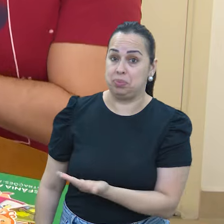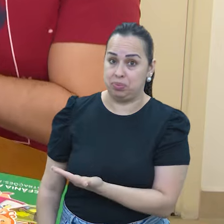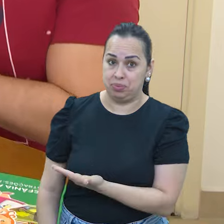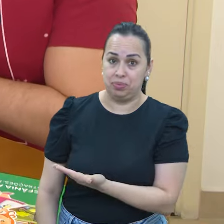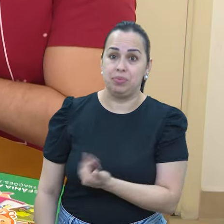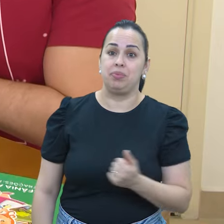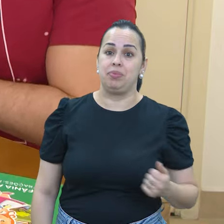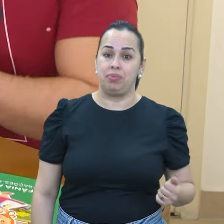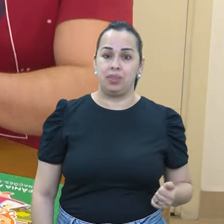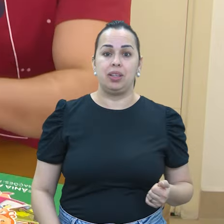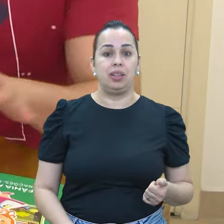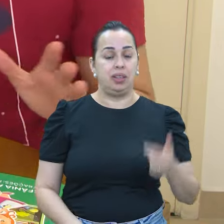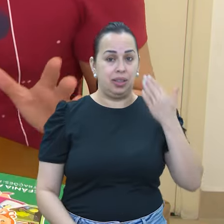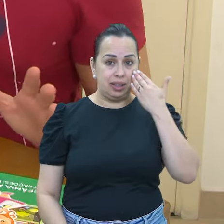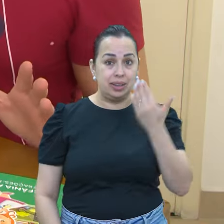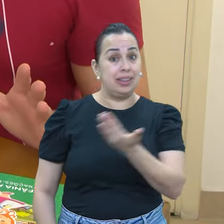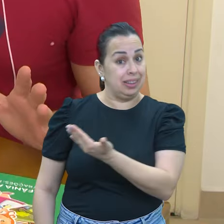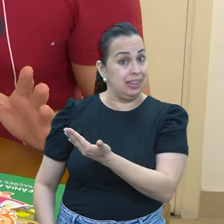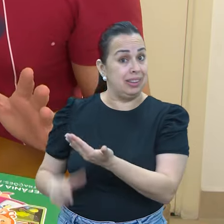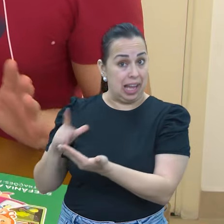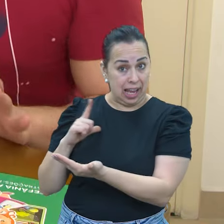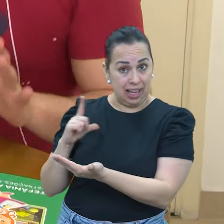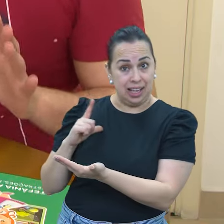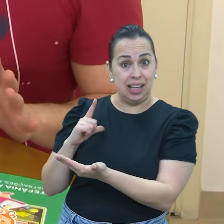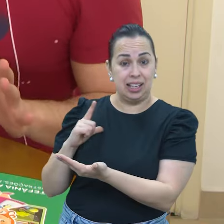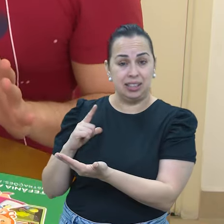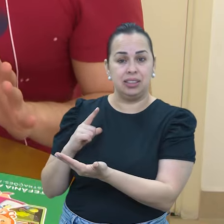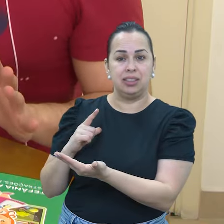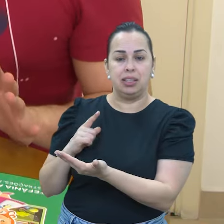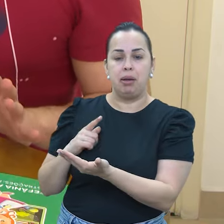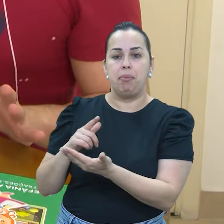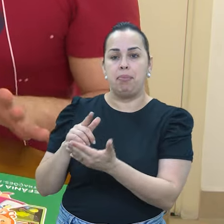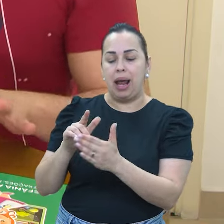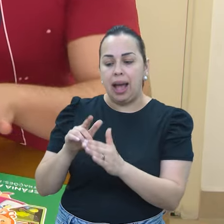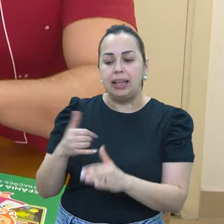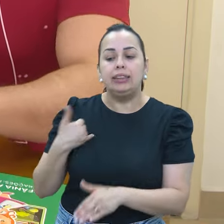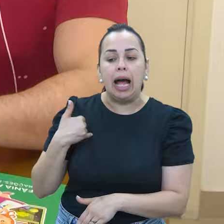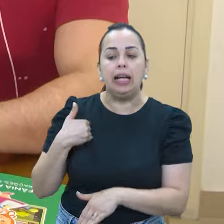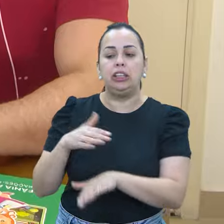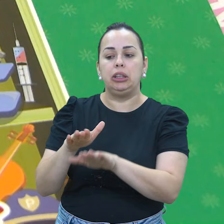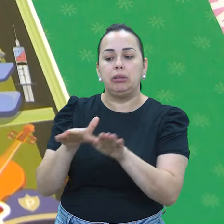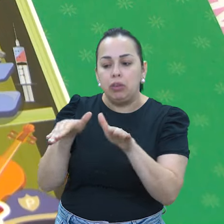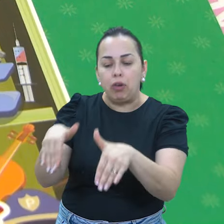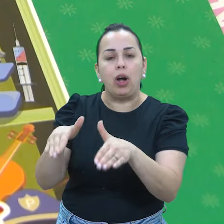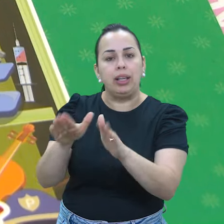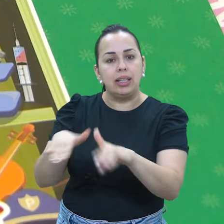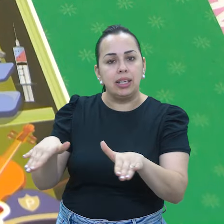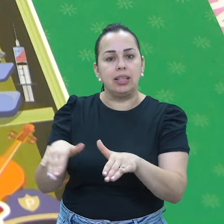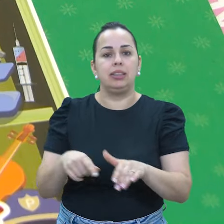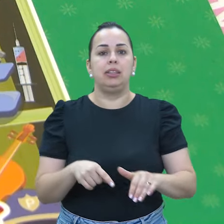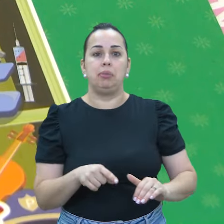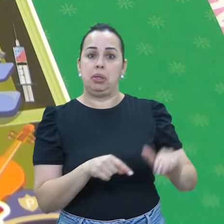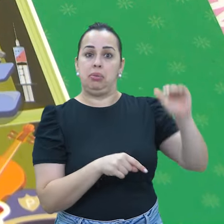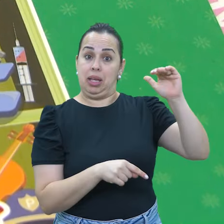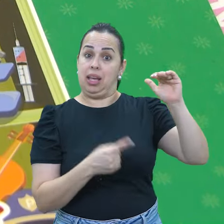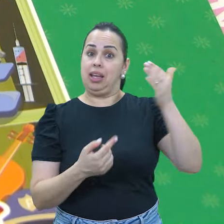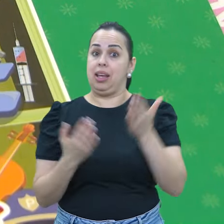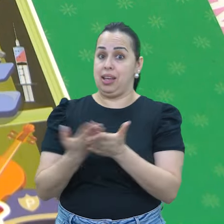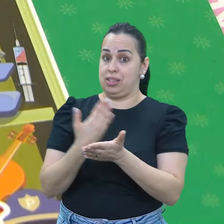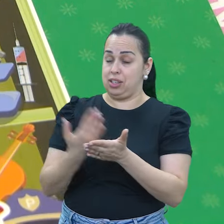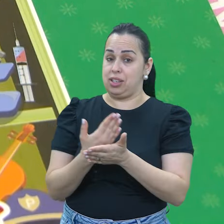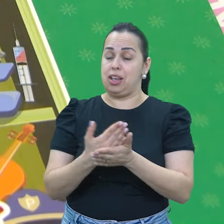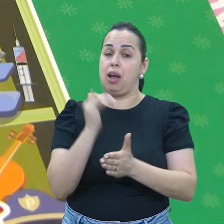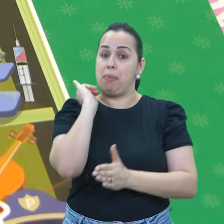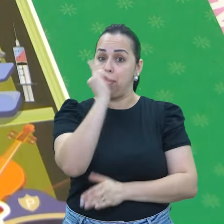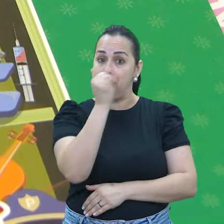está ajudando nesse processo, porque olha só a quantidade de livros que você já colocou aí no mercado. Tem a coleção da Melissa, né? Que é para um